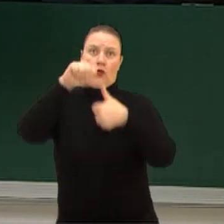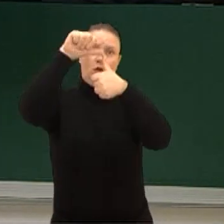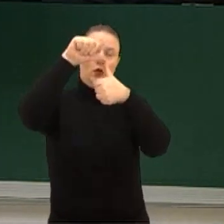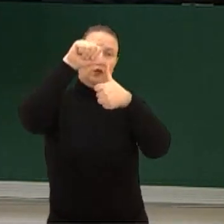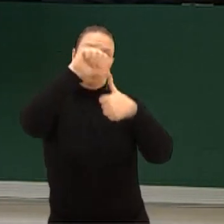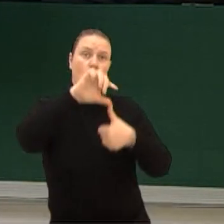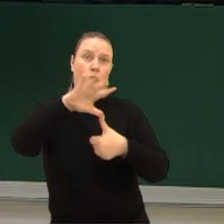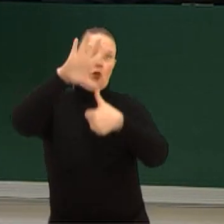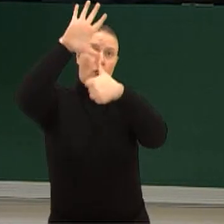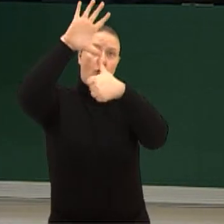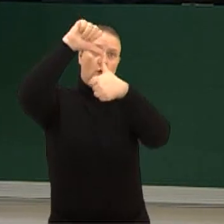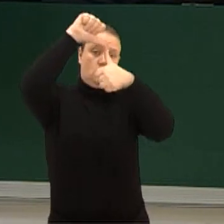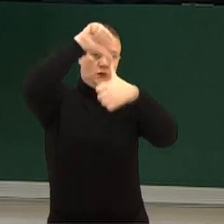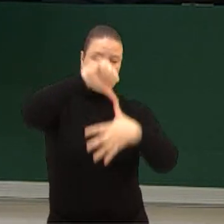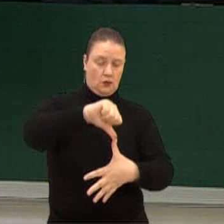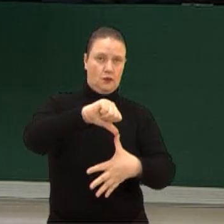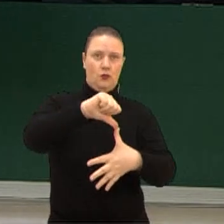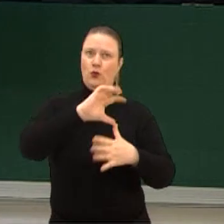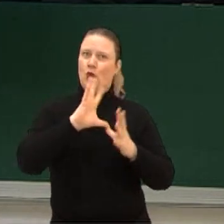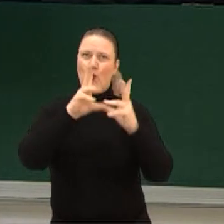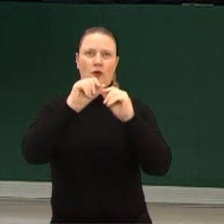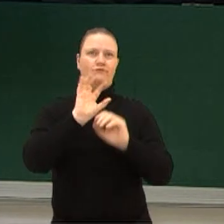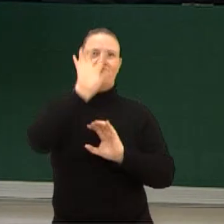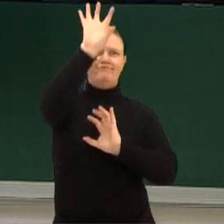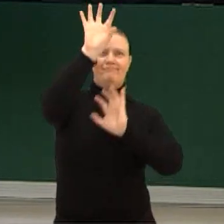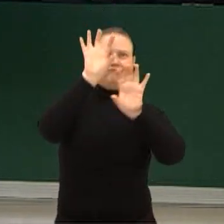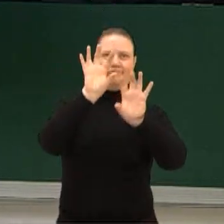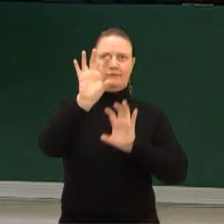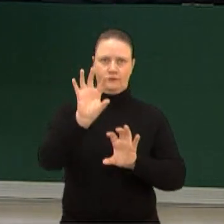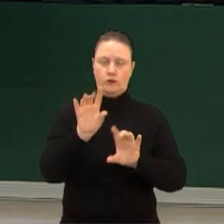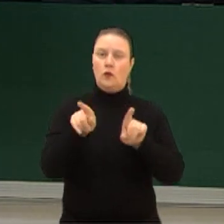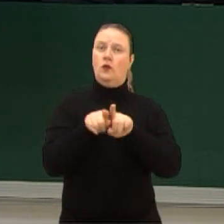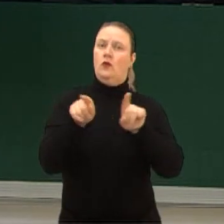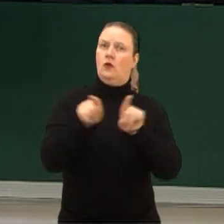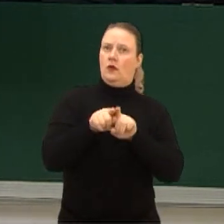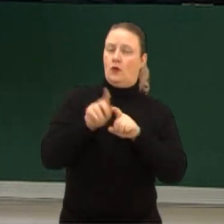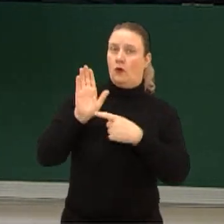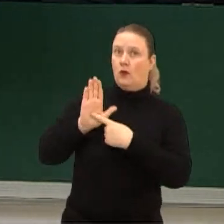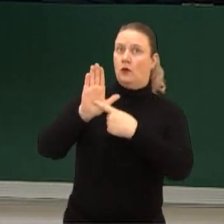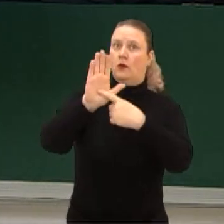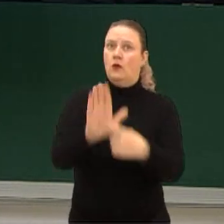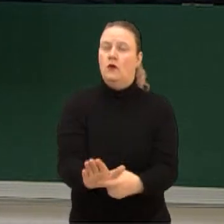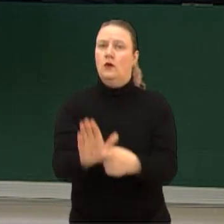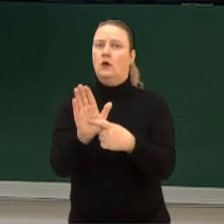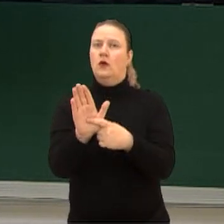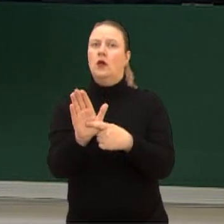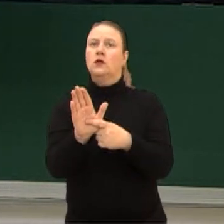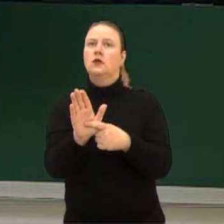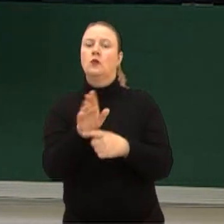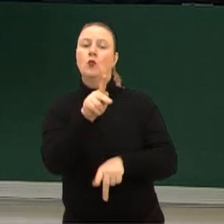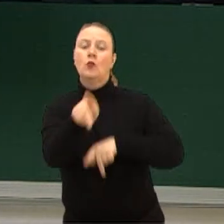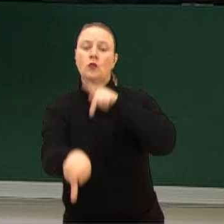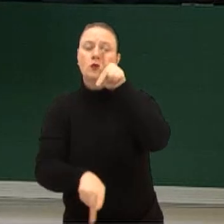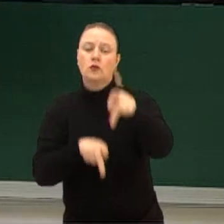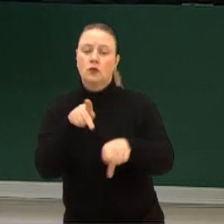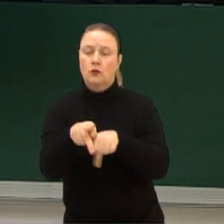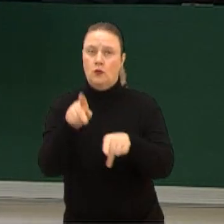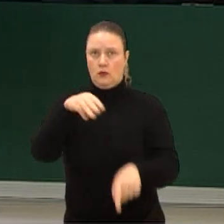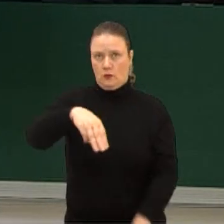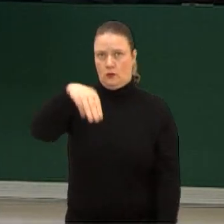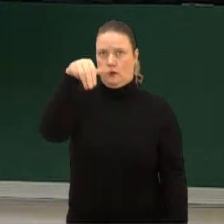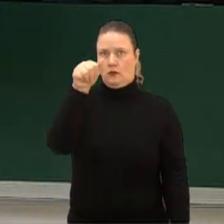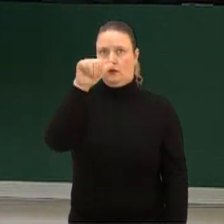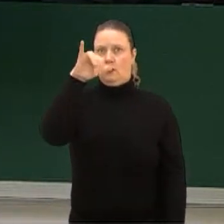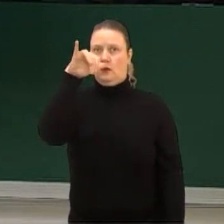e também na América do Sul. Temos também que ressaltar o aspecto da civilização maia, muito forte em